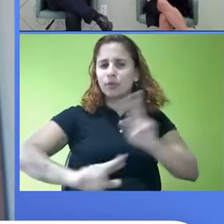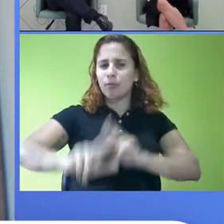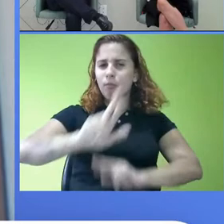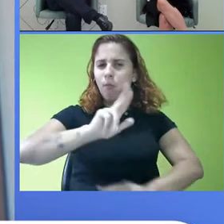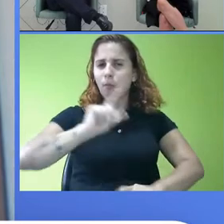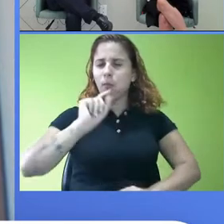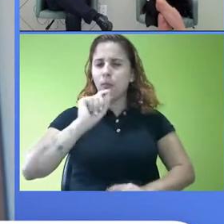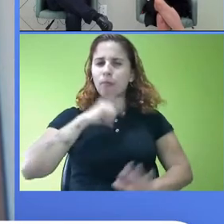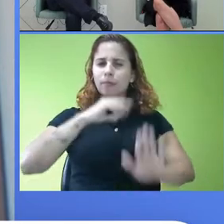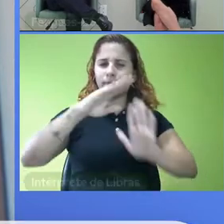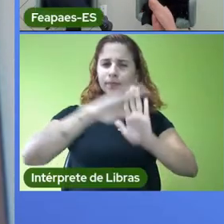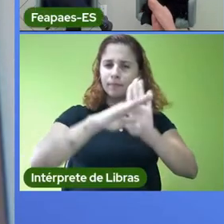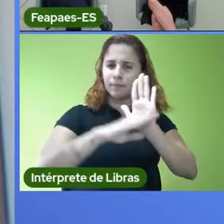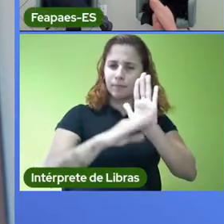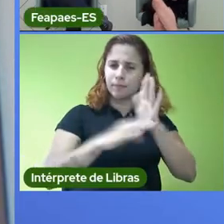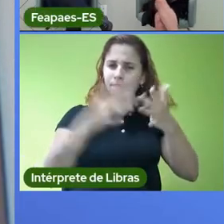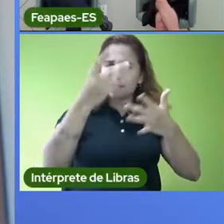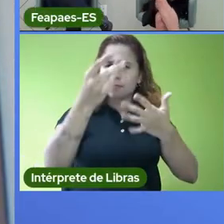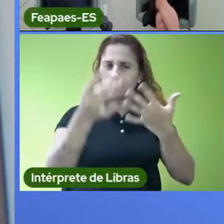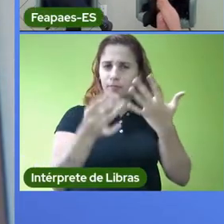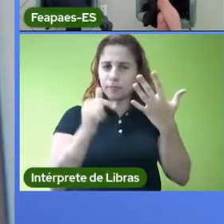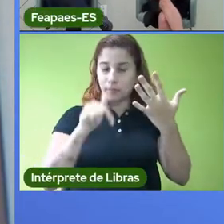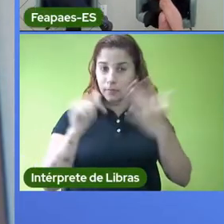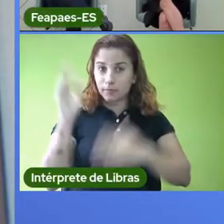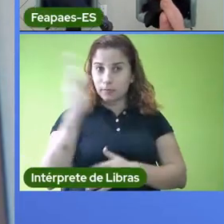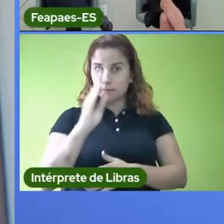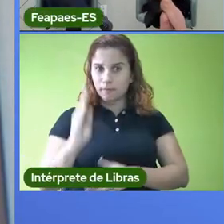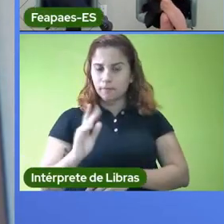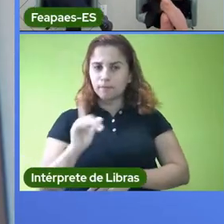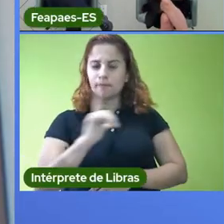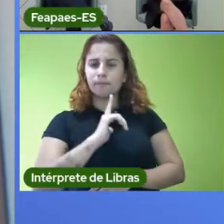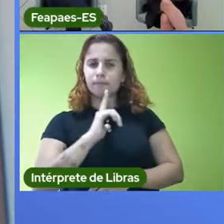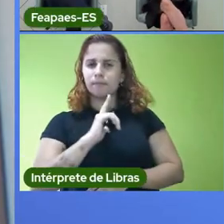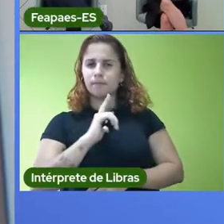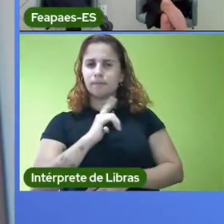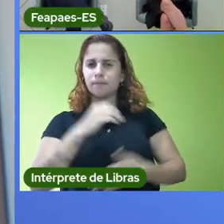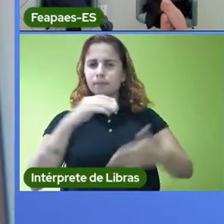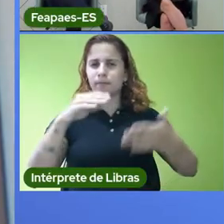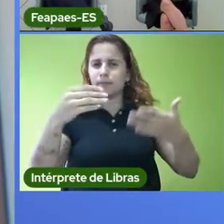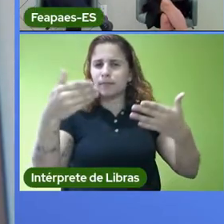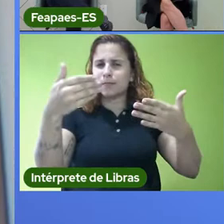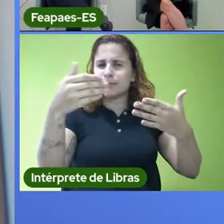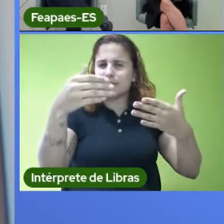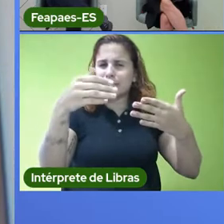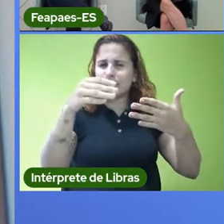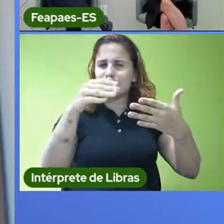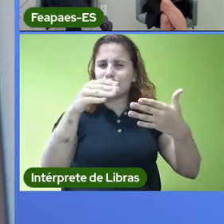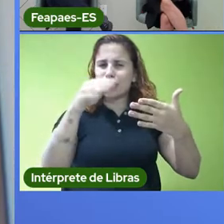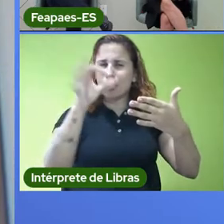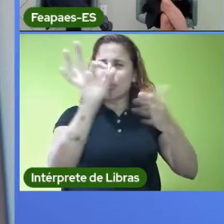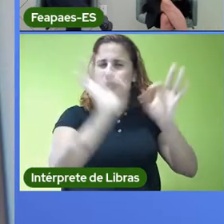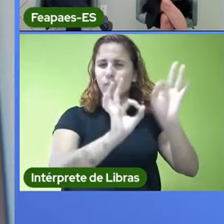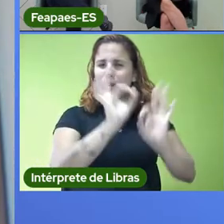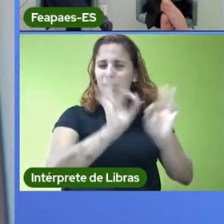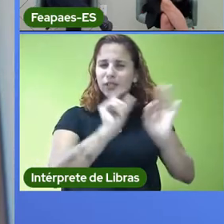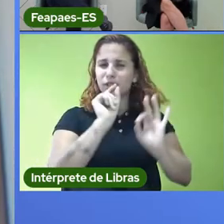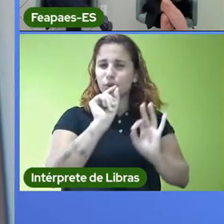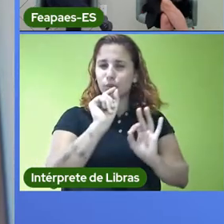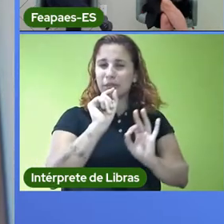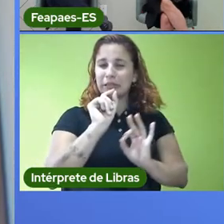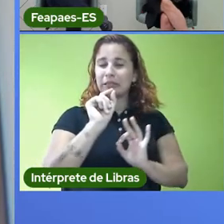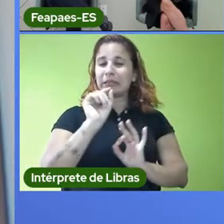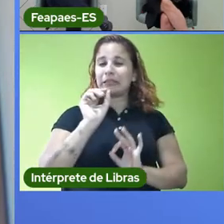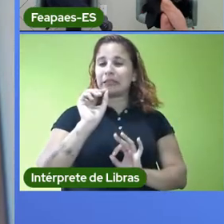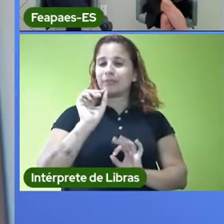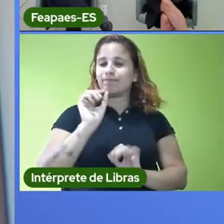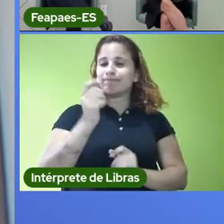vai dizer que o Brasil tem a categoria do hábitos ainda precário, ou seja,